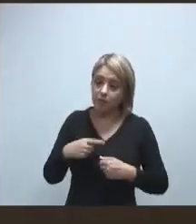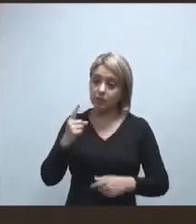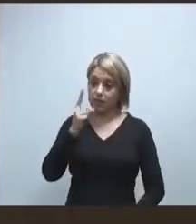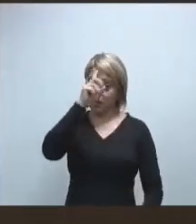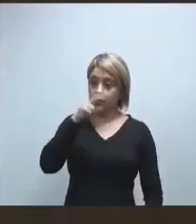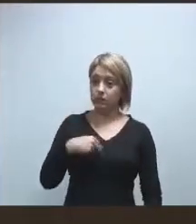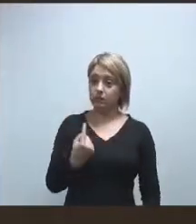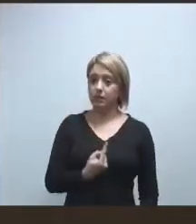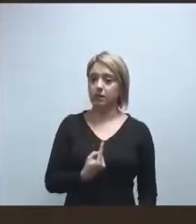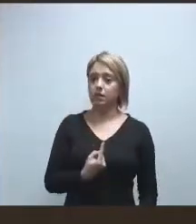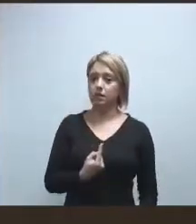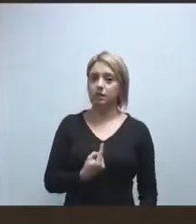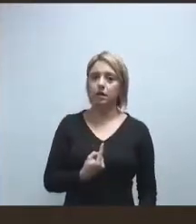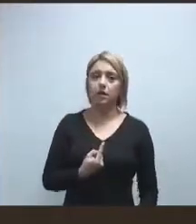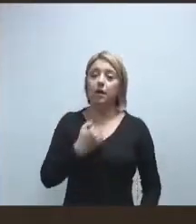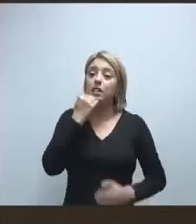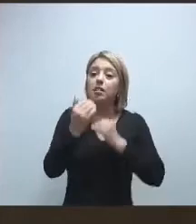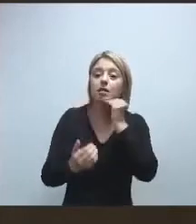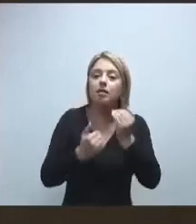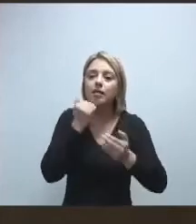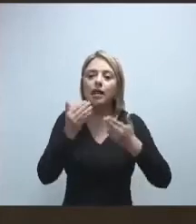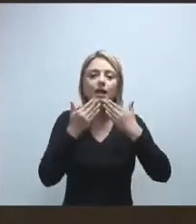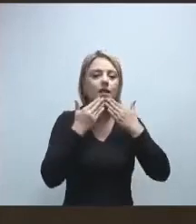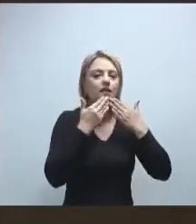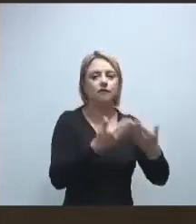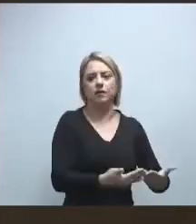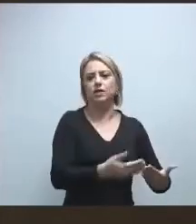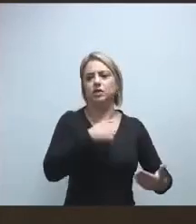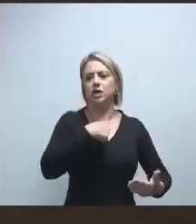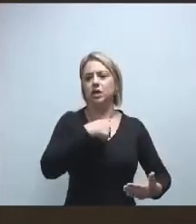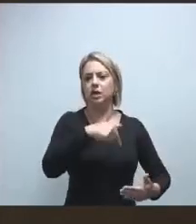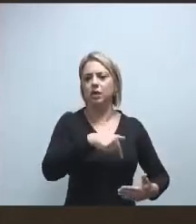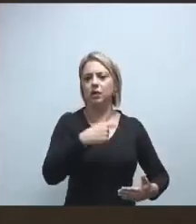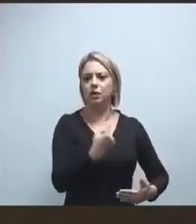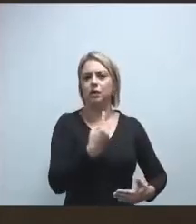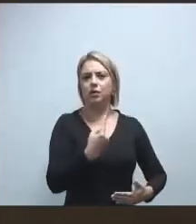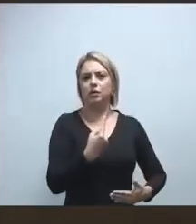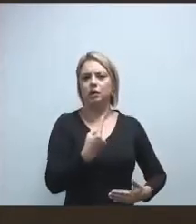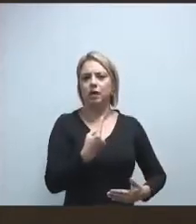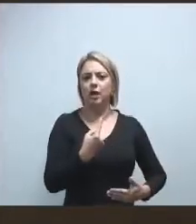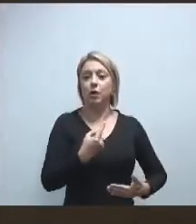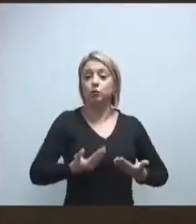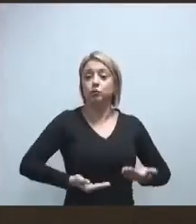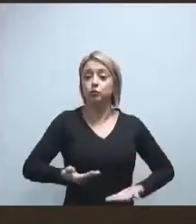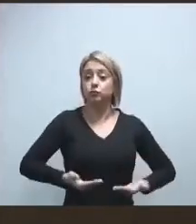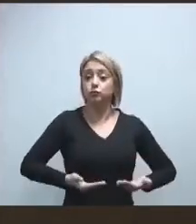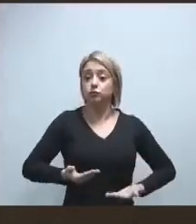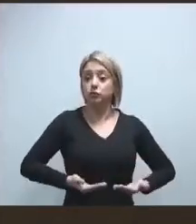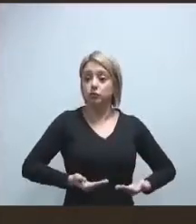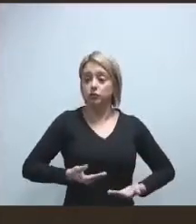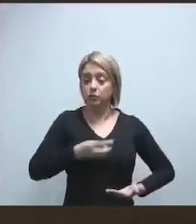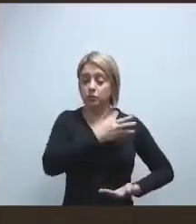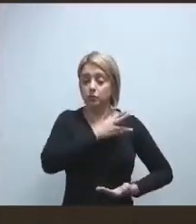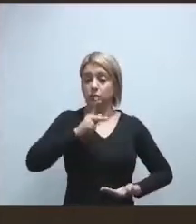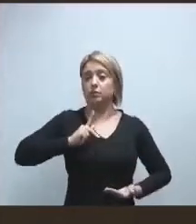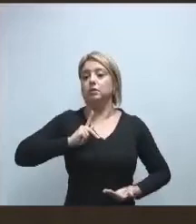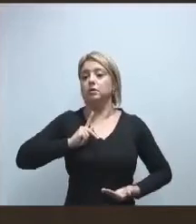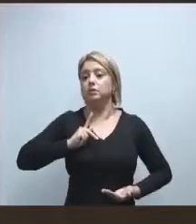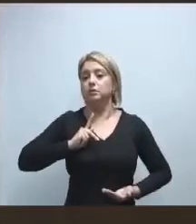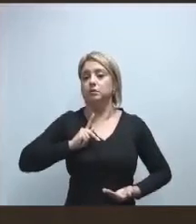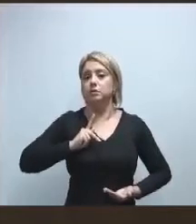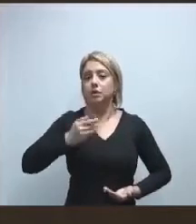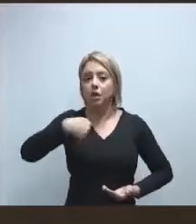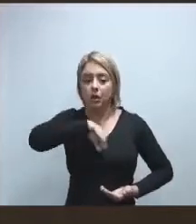independência ninguém defende mais do que eu a independência funcional do membro do ministério público